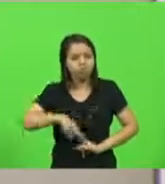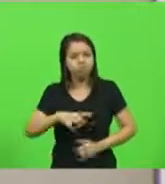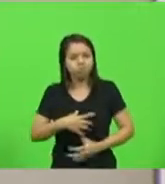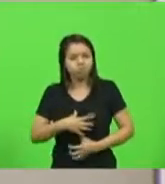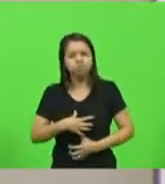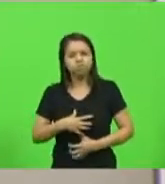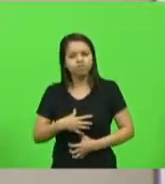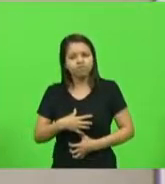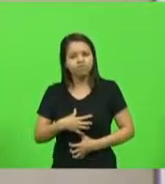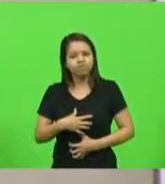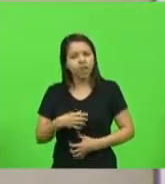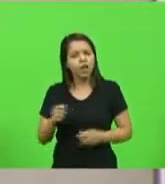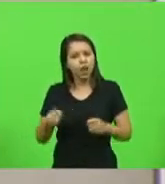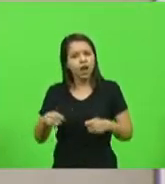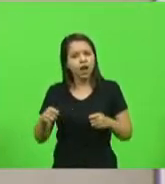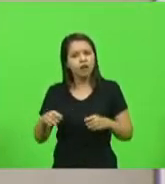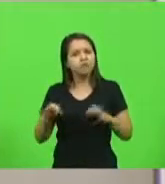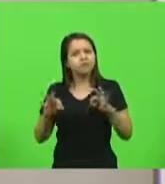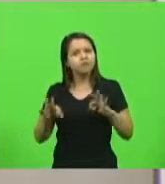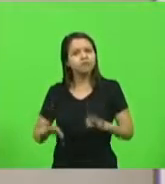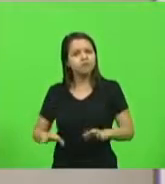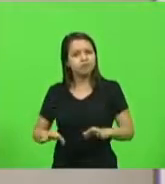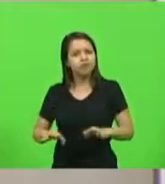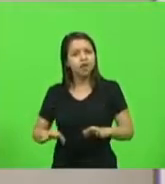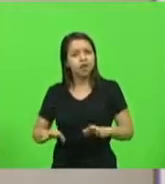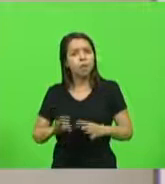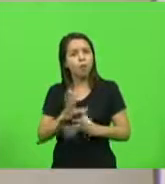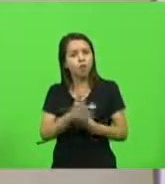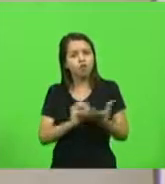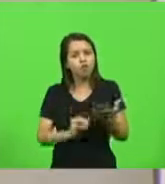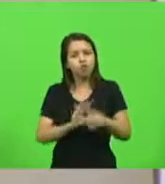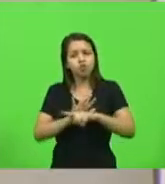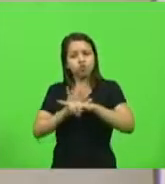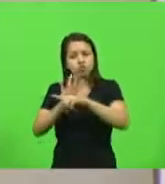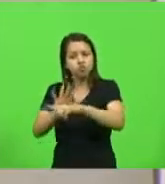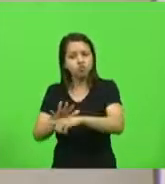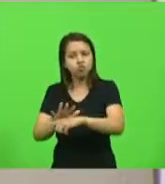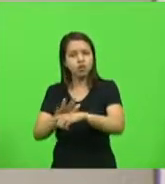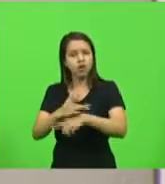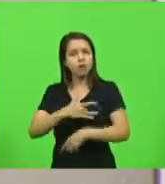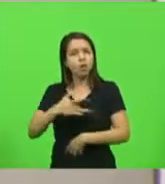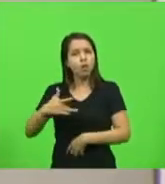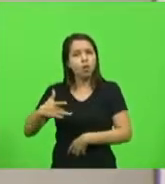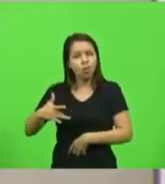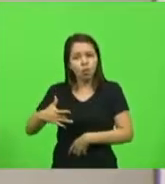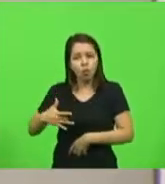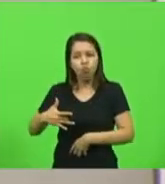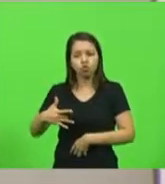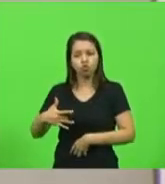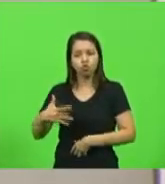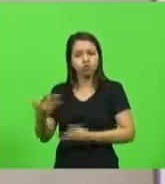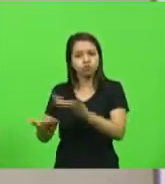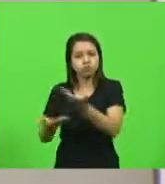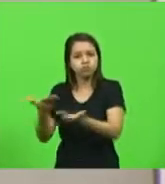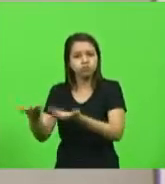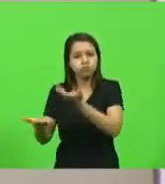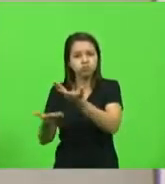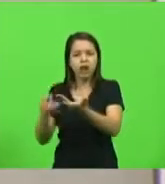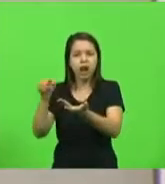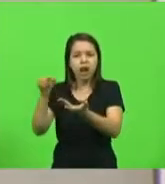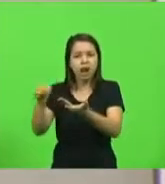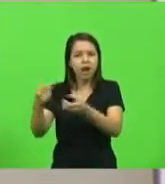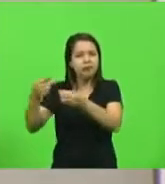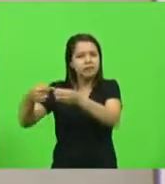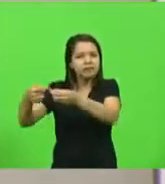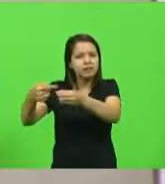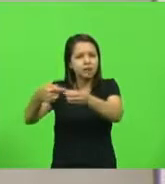modelo que nós temos hoje de levar saúde para o interior do estado de Santa Catarina, ele precisa ser intensificado cada vez